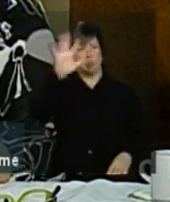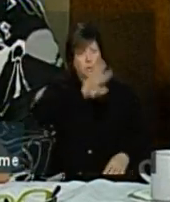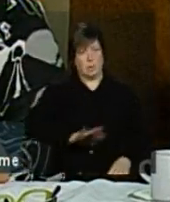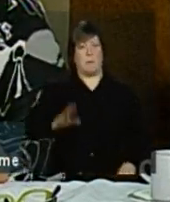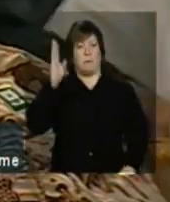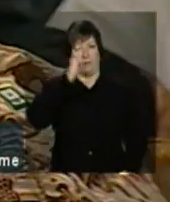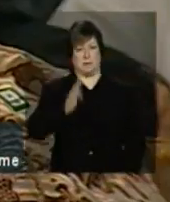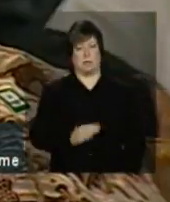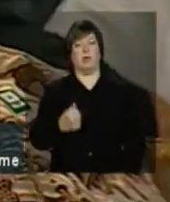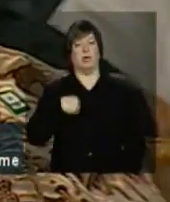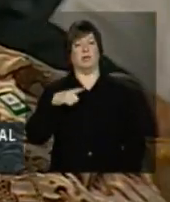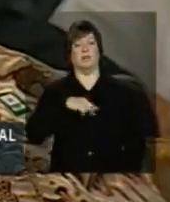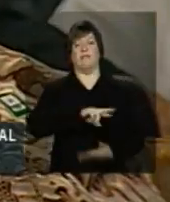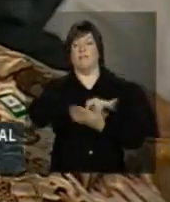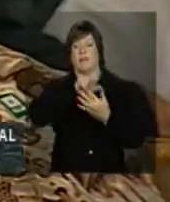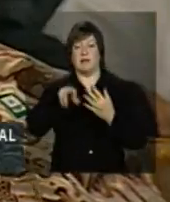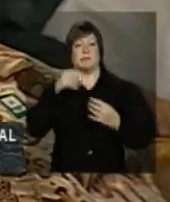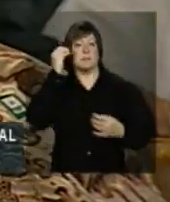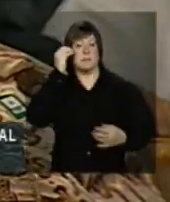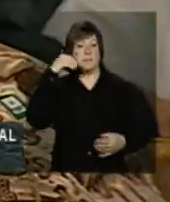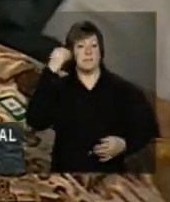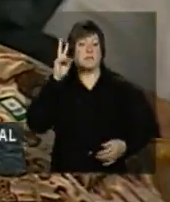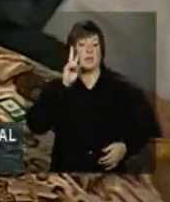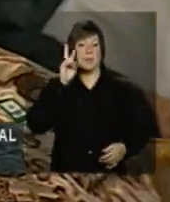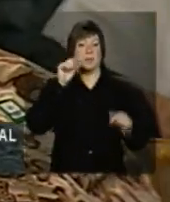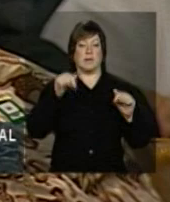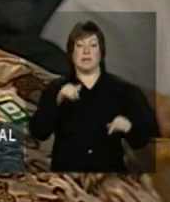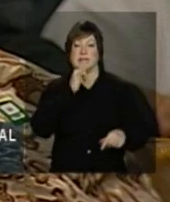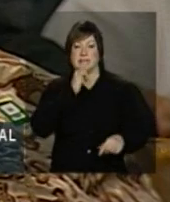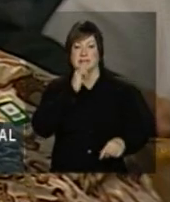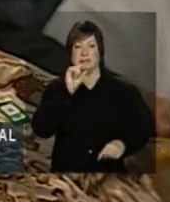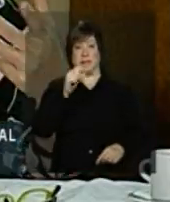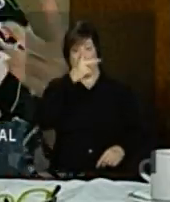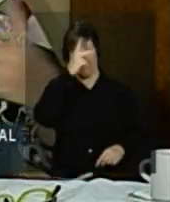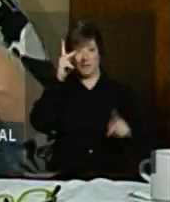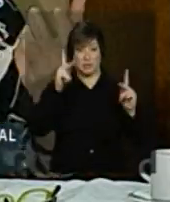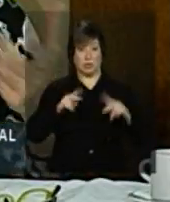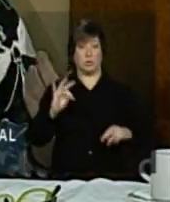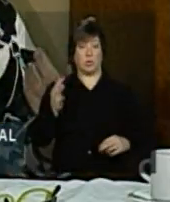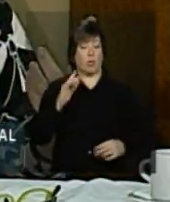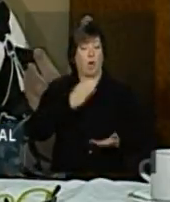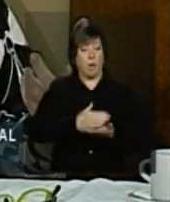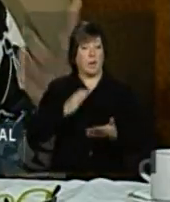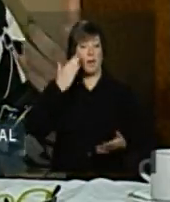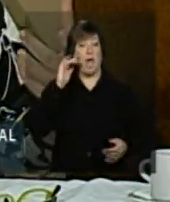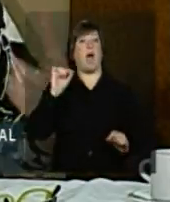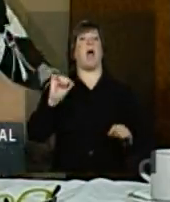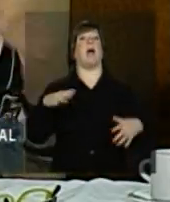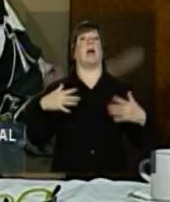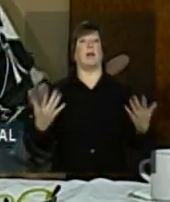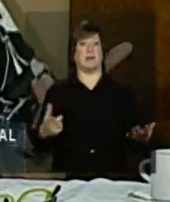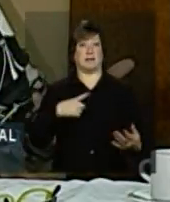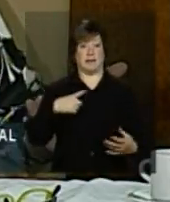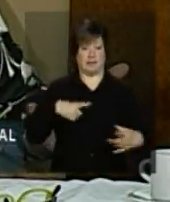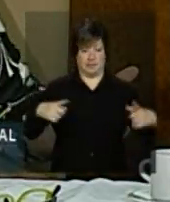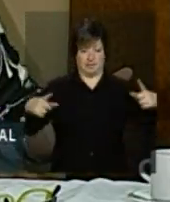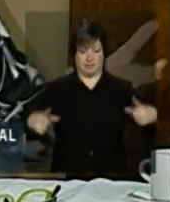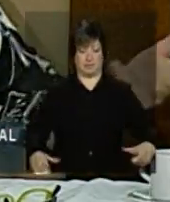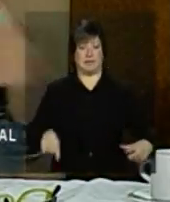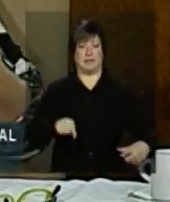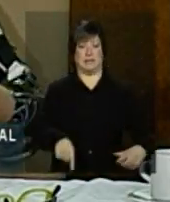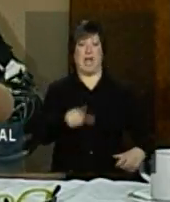experiências interessantes com relação a isso que é por exemplo as pessoas estão começando a se dar conta de para que que serve a cisterna né de que ela tem